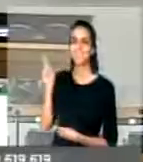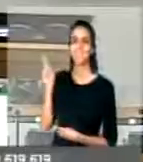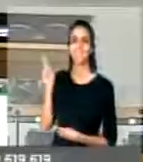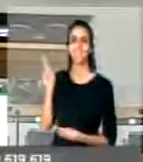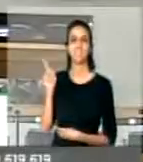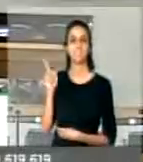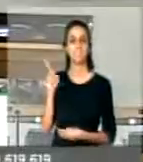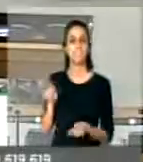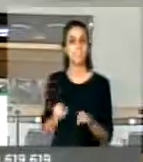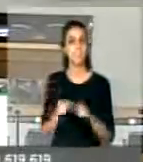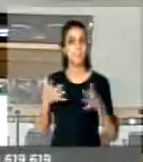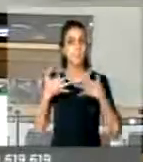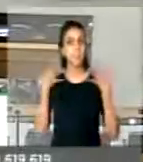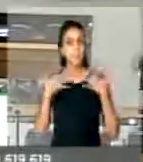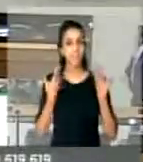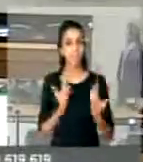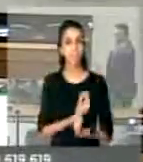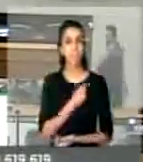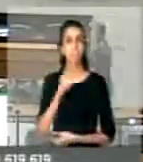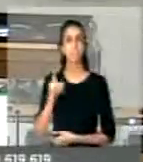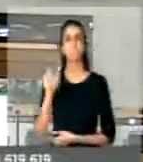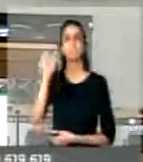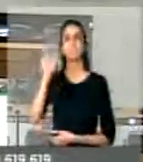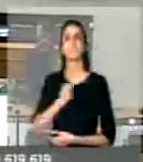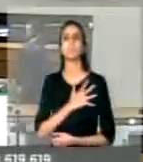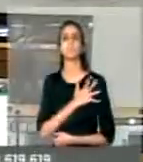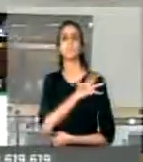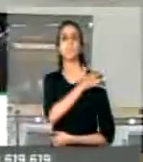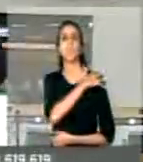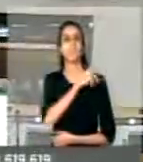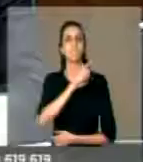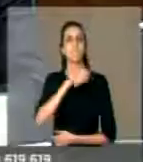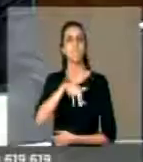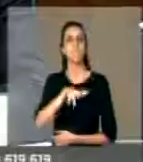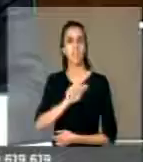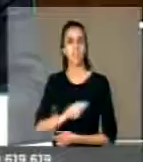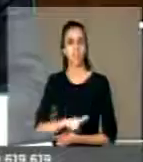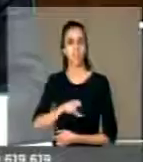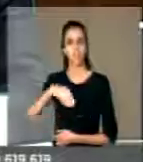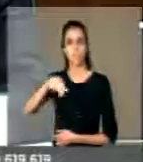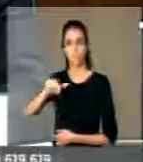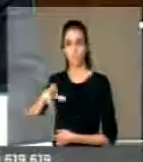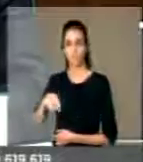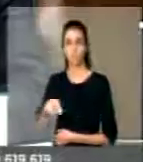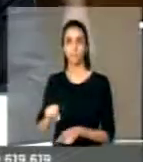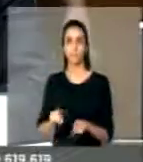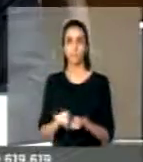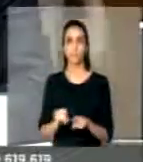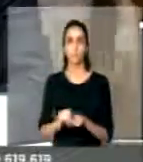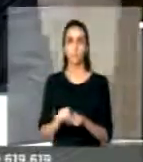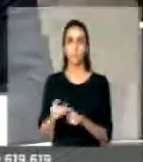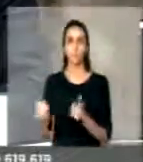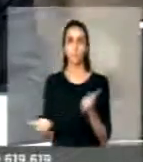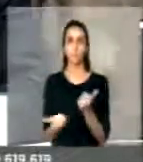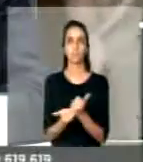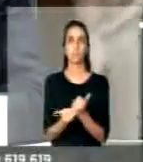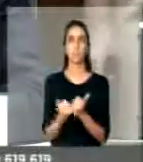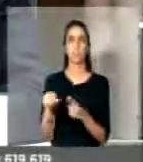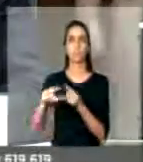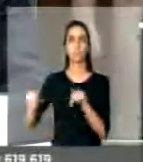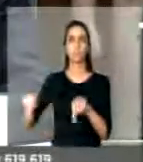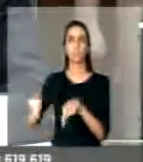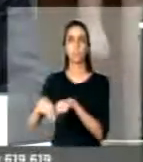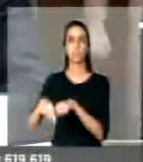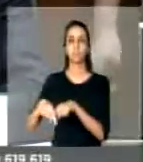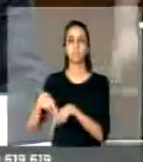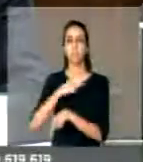Também, com grande alegria, a presença do general Marco Almeida Rosa, assessor parlamentar do gabinete do ministro da